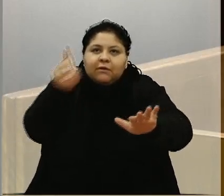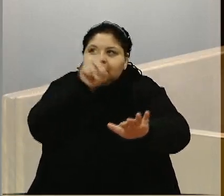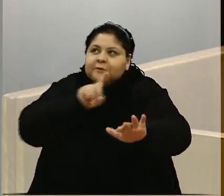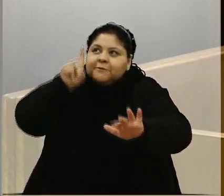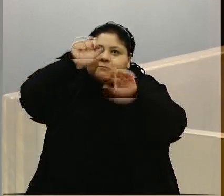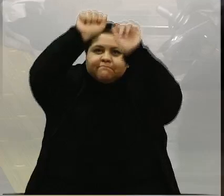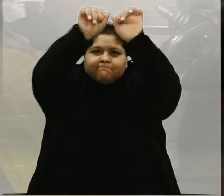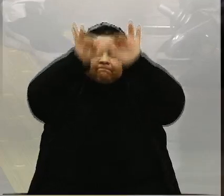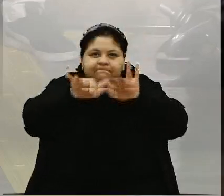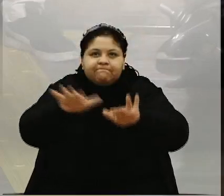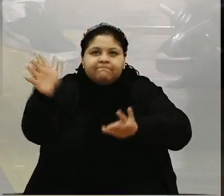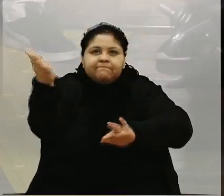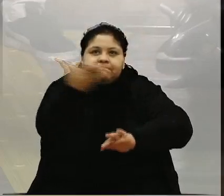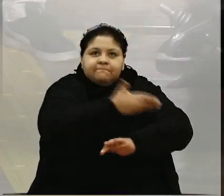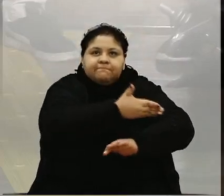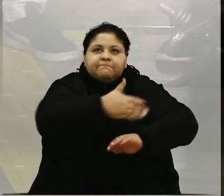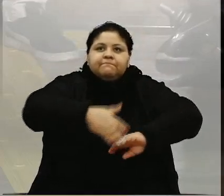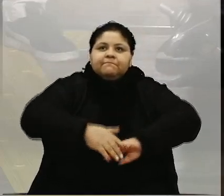vocês.